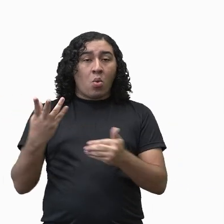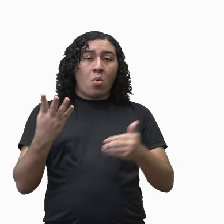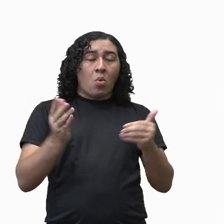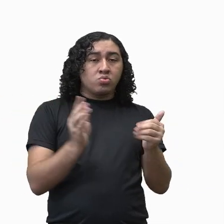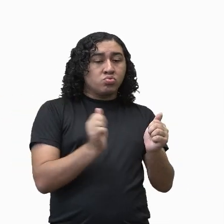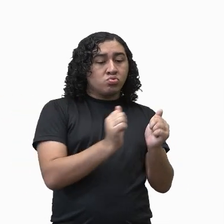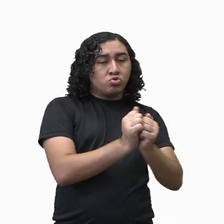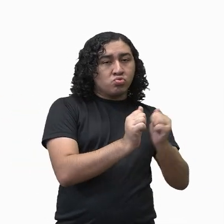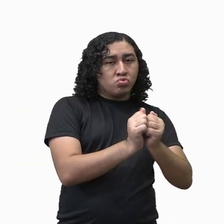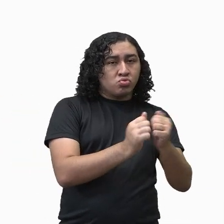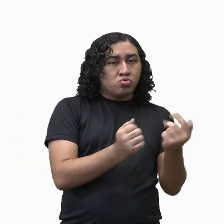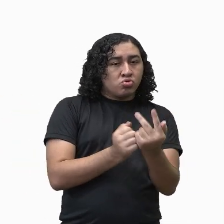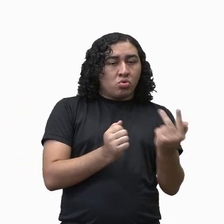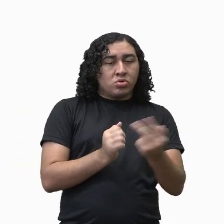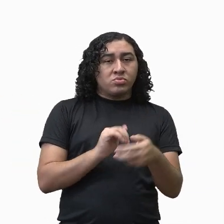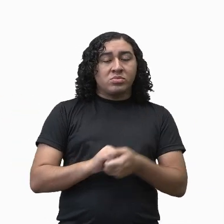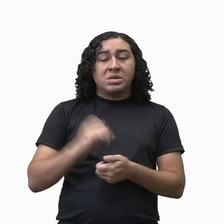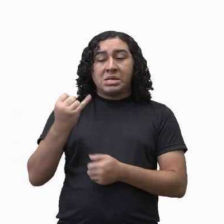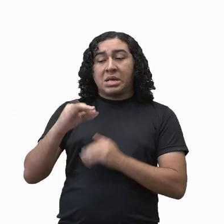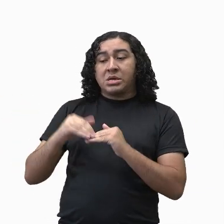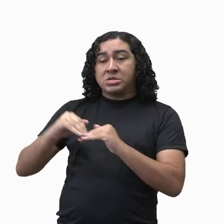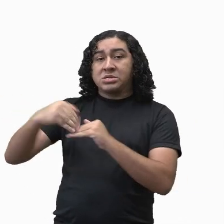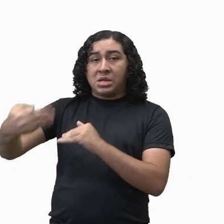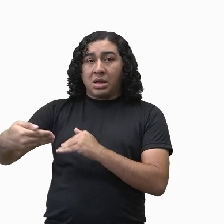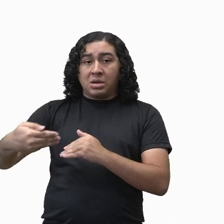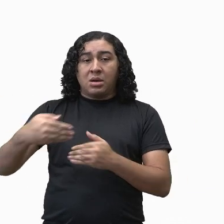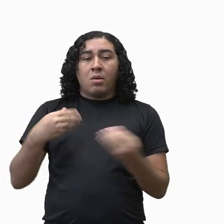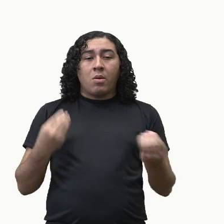a fecundação externa dos anfíbios,